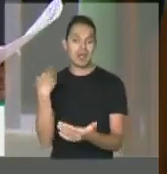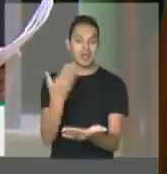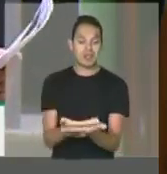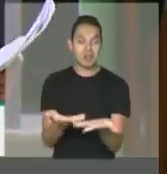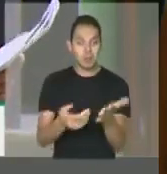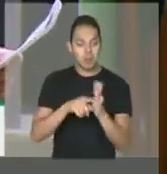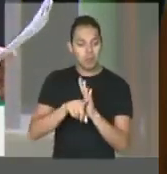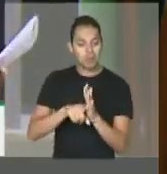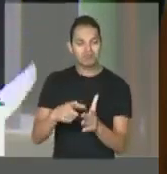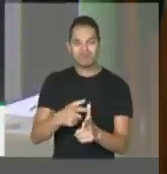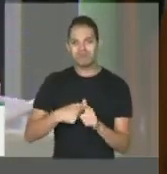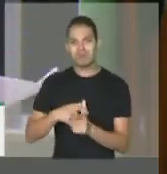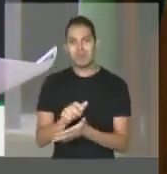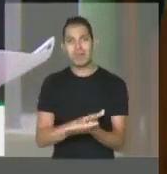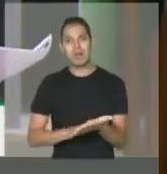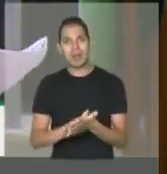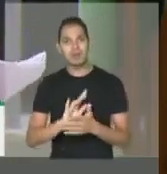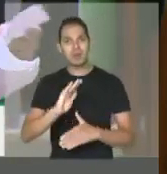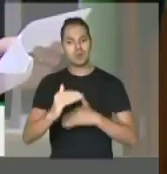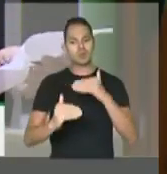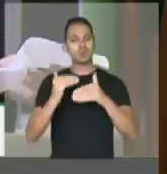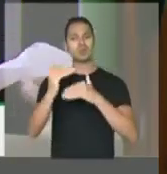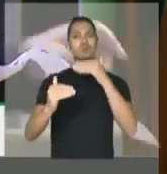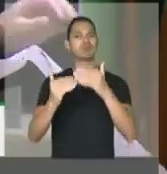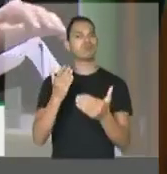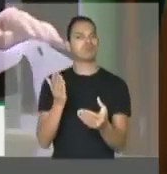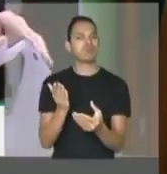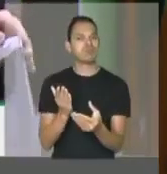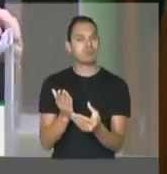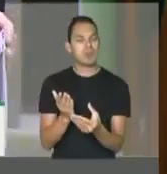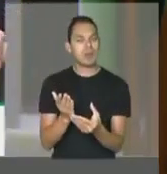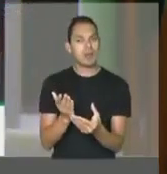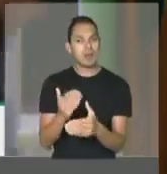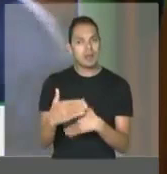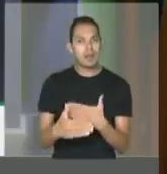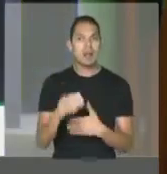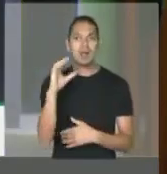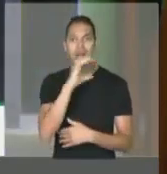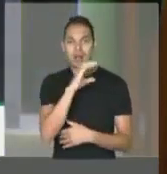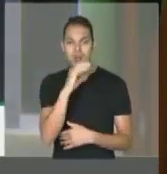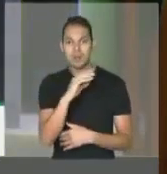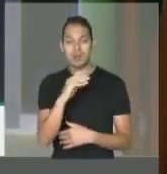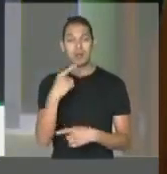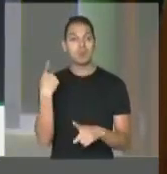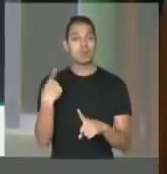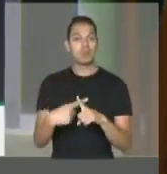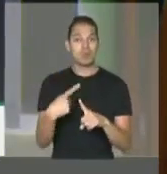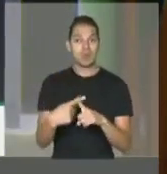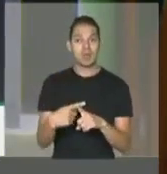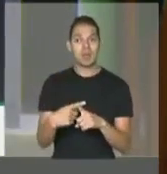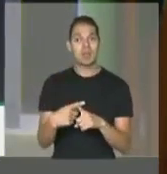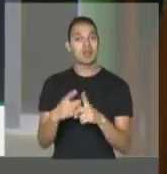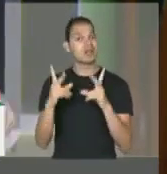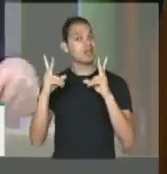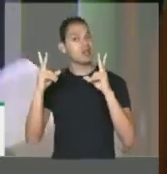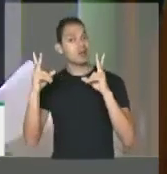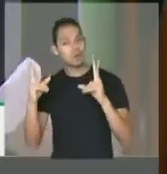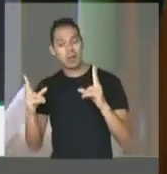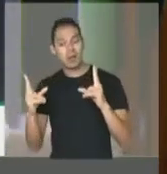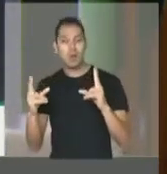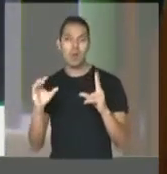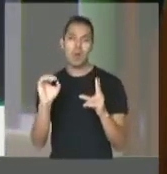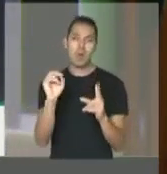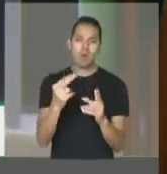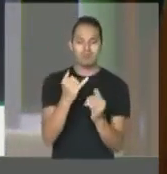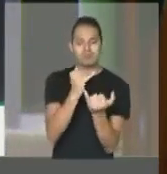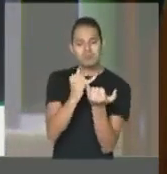auditada a dívida, para que nós possamos avançar nesse processo e com pressa. Até porque isso está igual ou